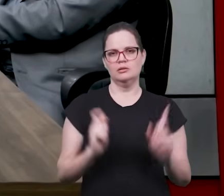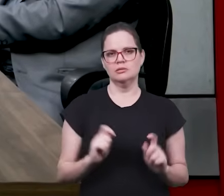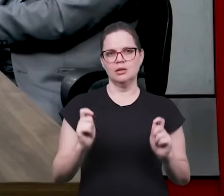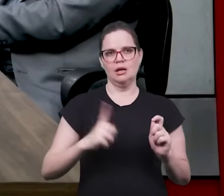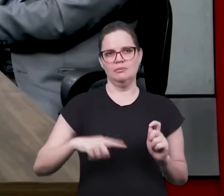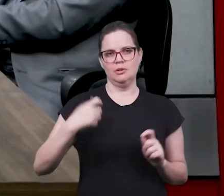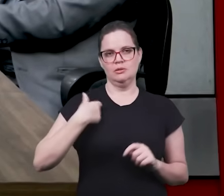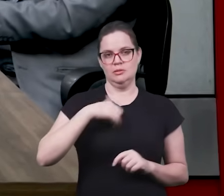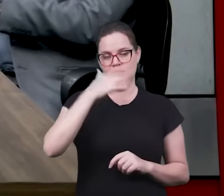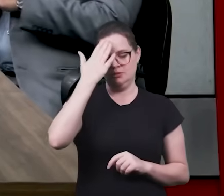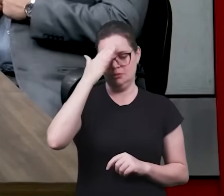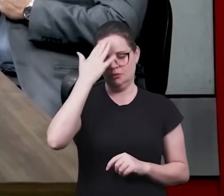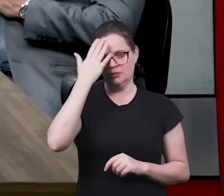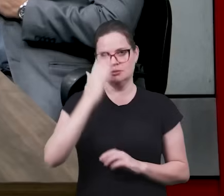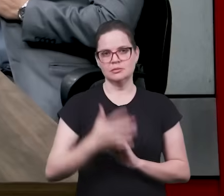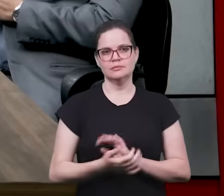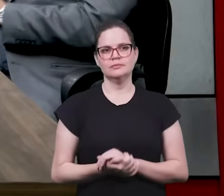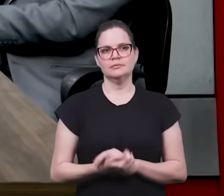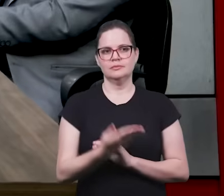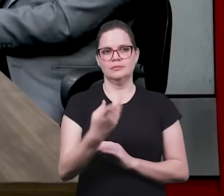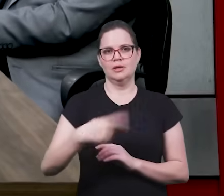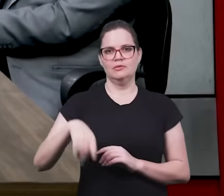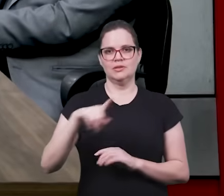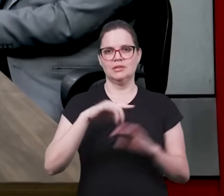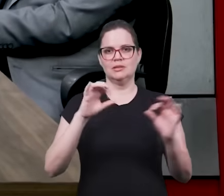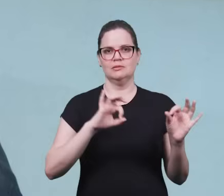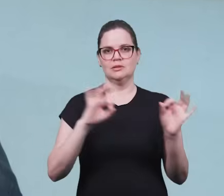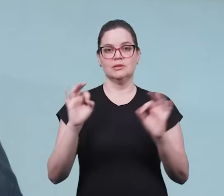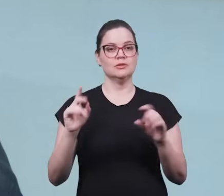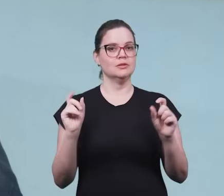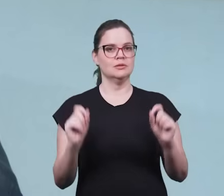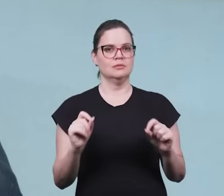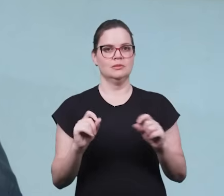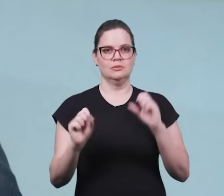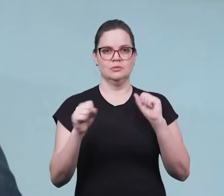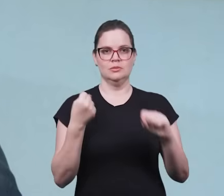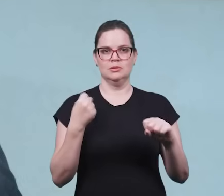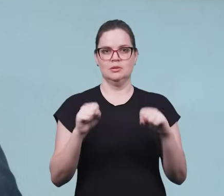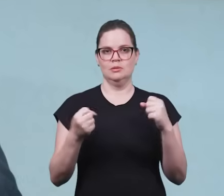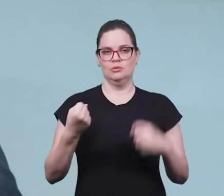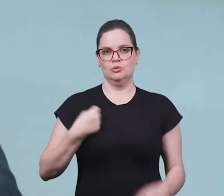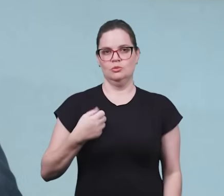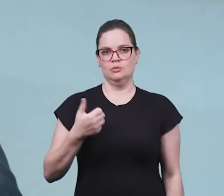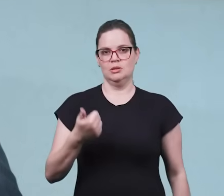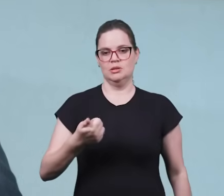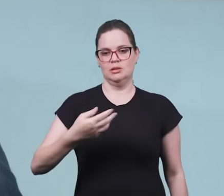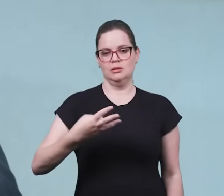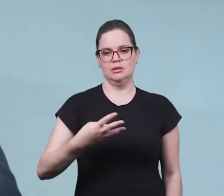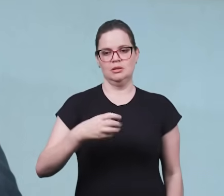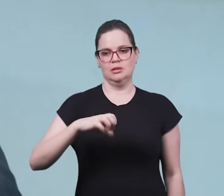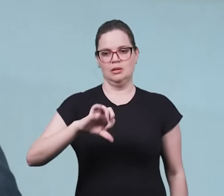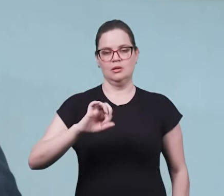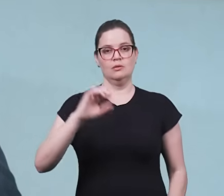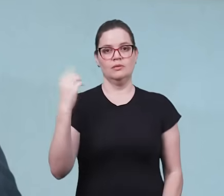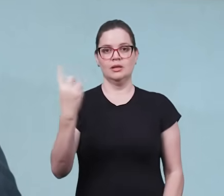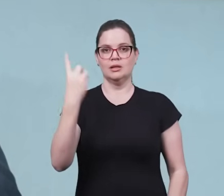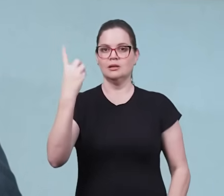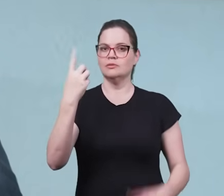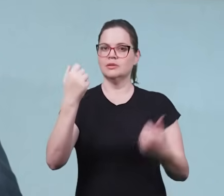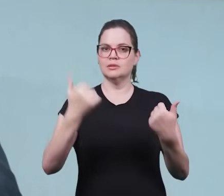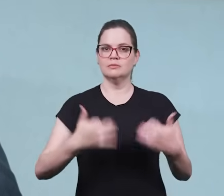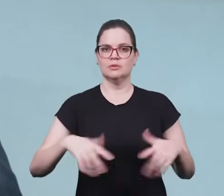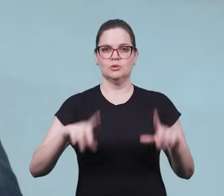e didático, né? Para aqueles que estão nos ouvindo, ela está no Salmo 139, né? Quando Davi disse assim: